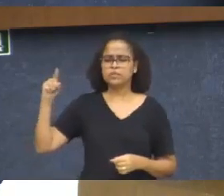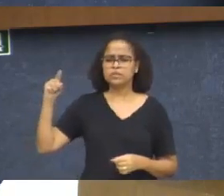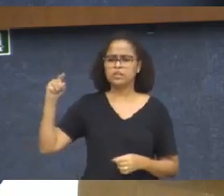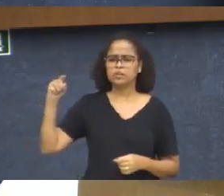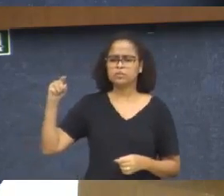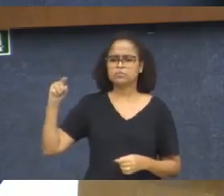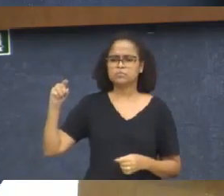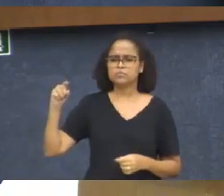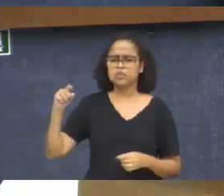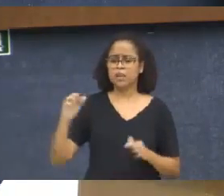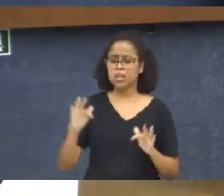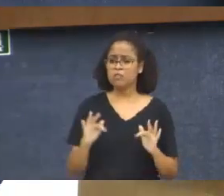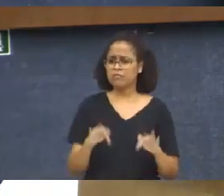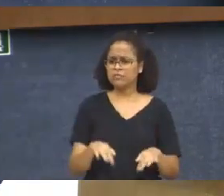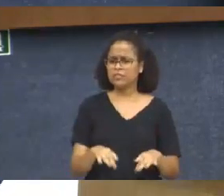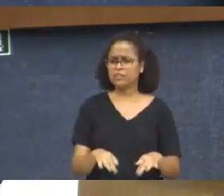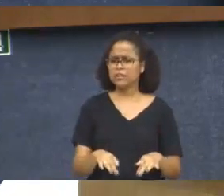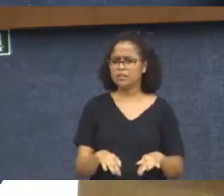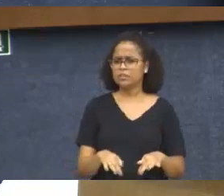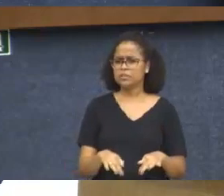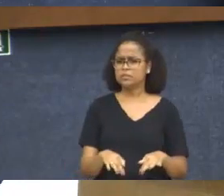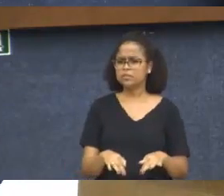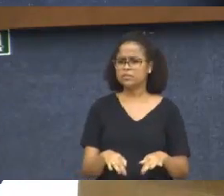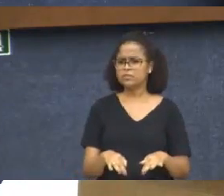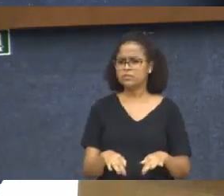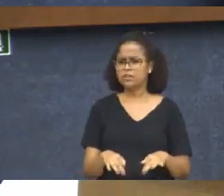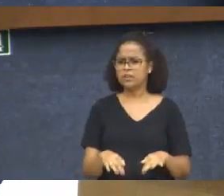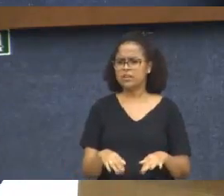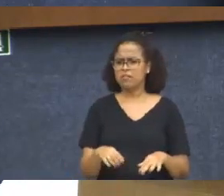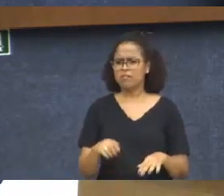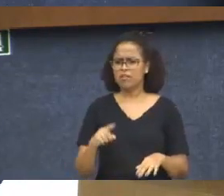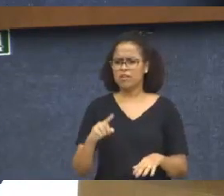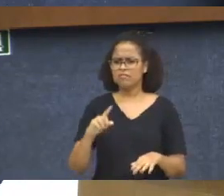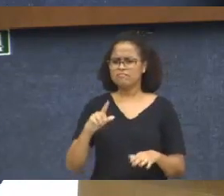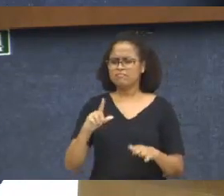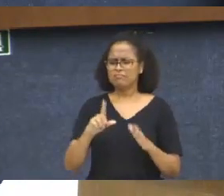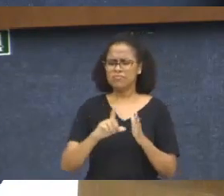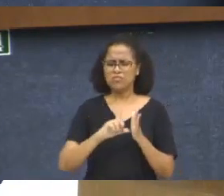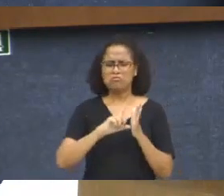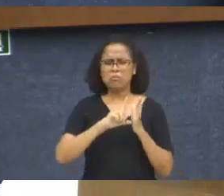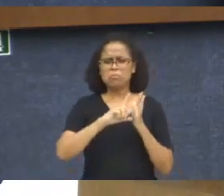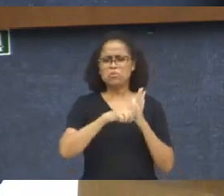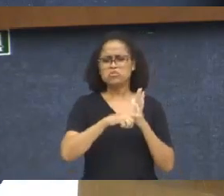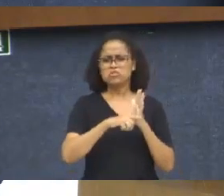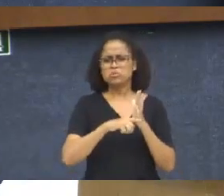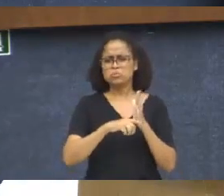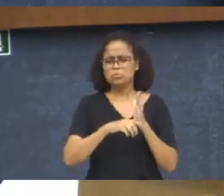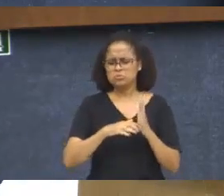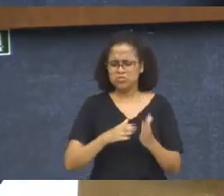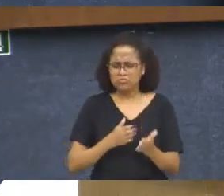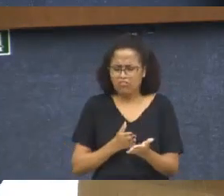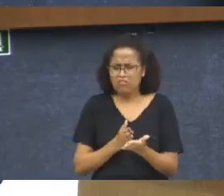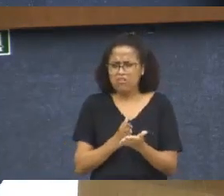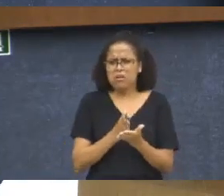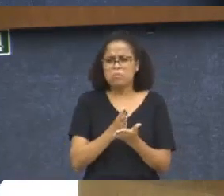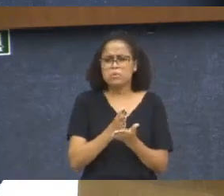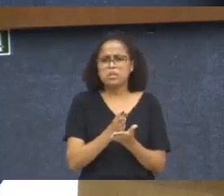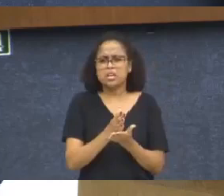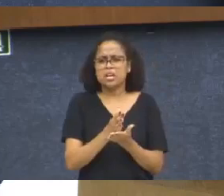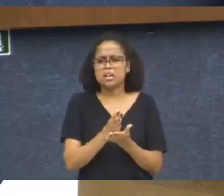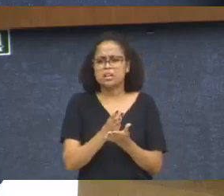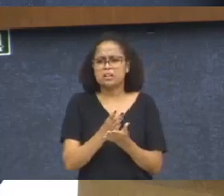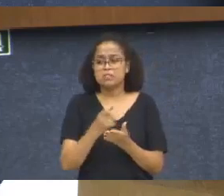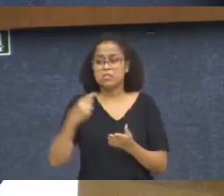final, olha que interessante, depois que tudo já estava caminhando e eles tiveram que